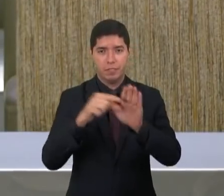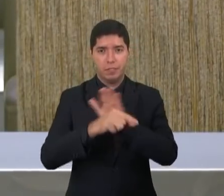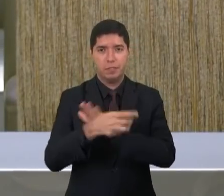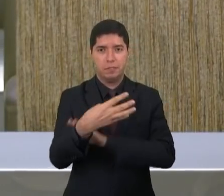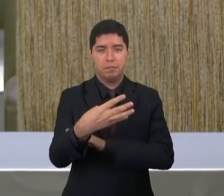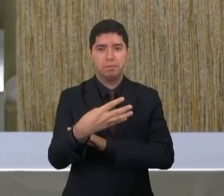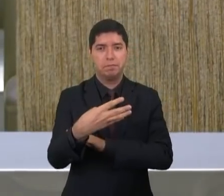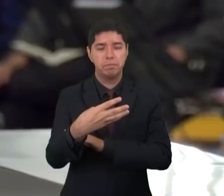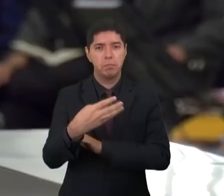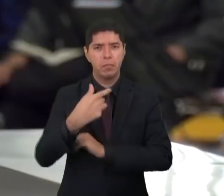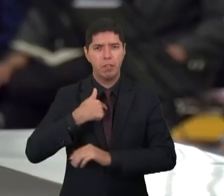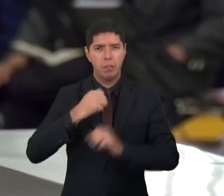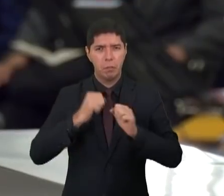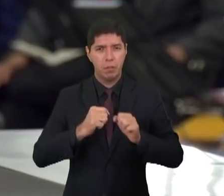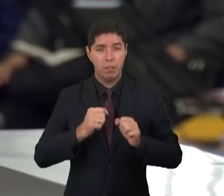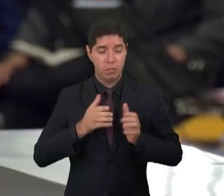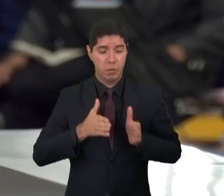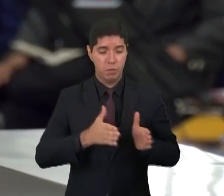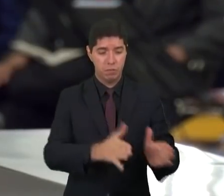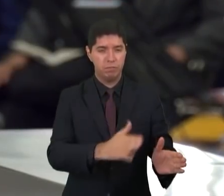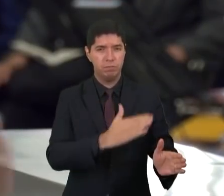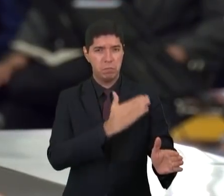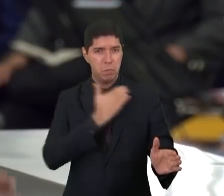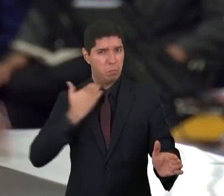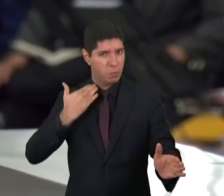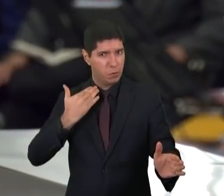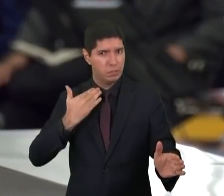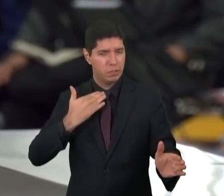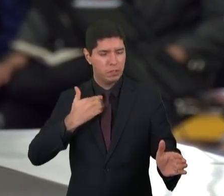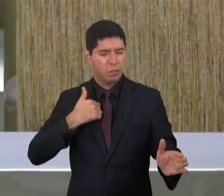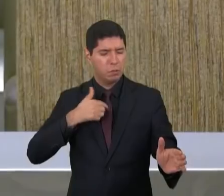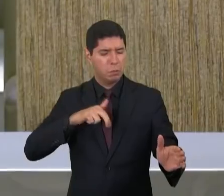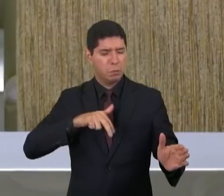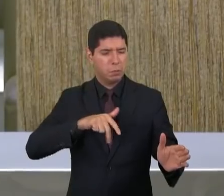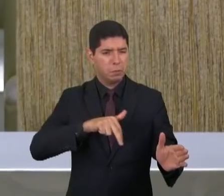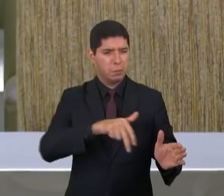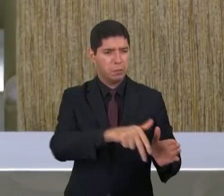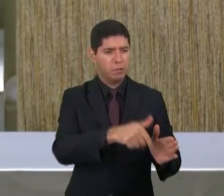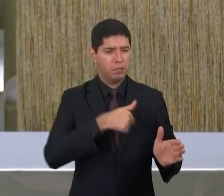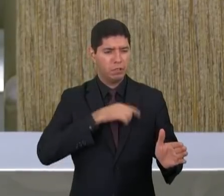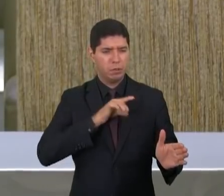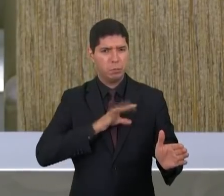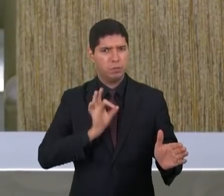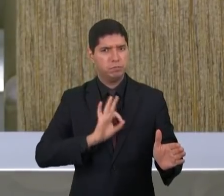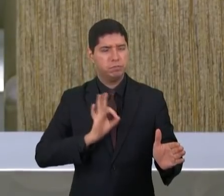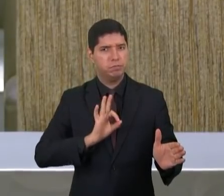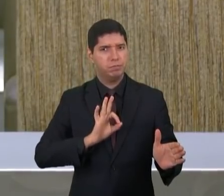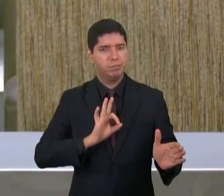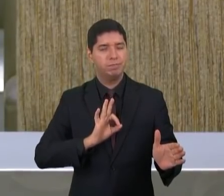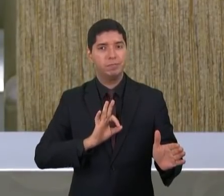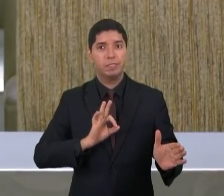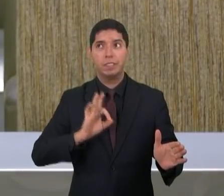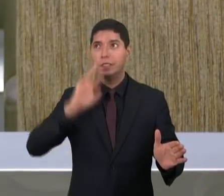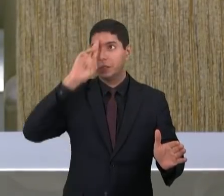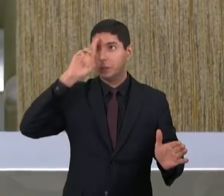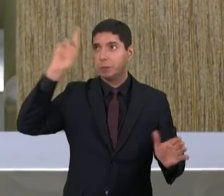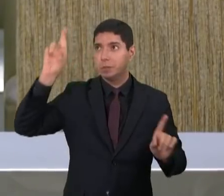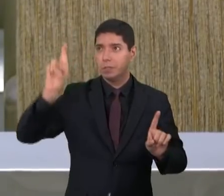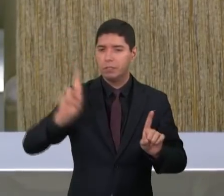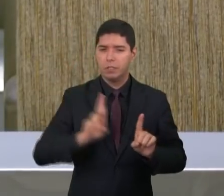ande pelo vale da sombra da morte, eu não temerei mal algum, porque